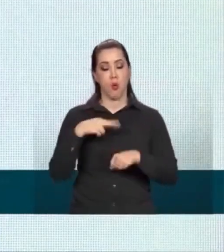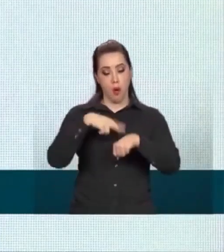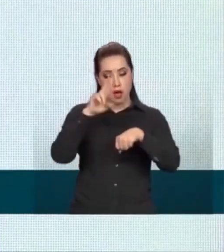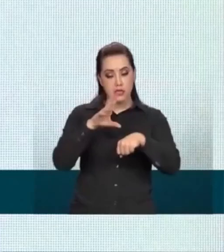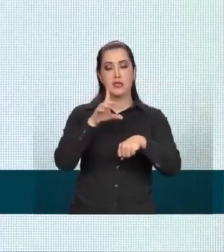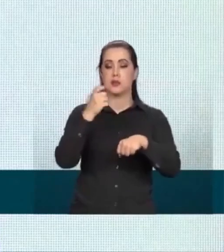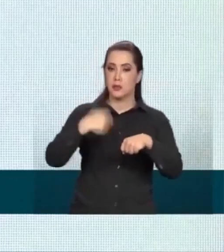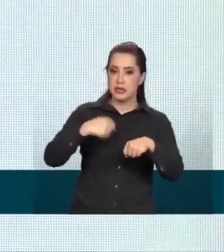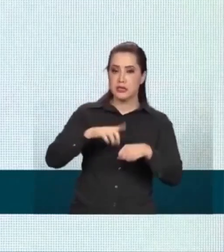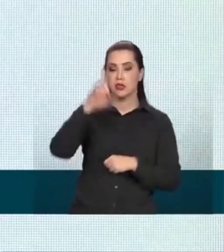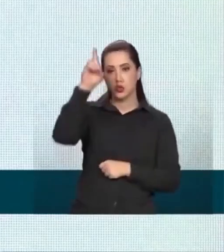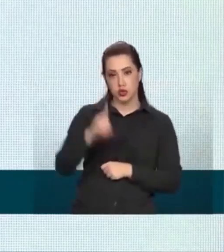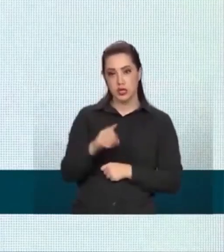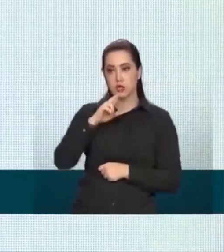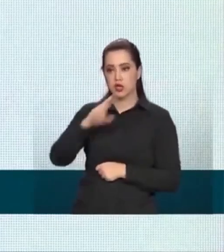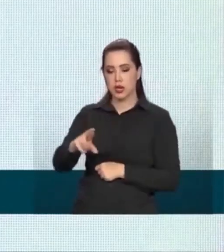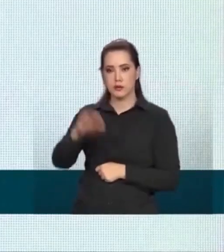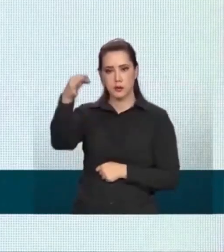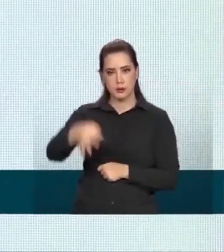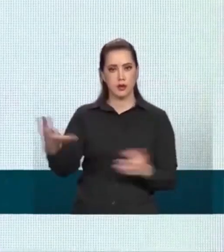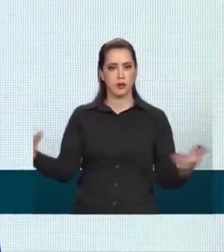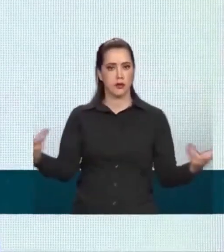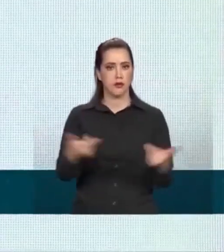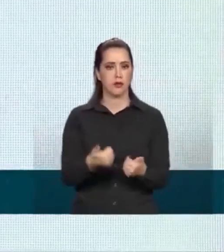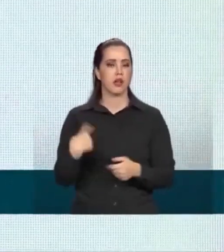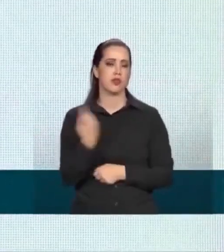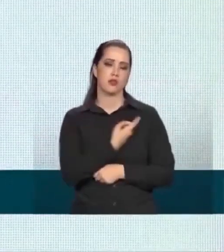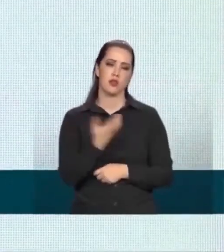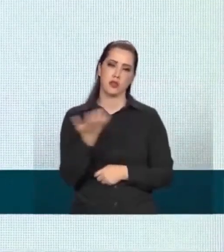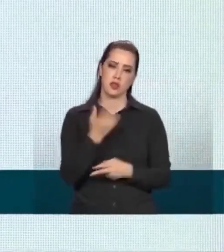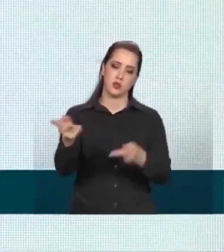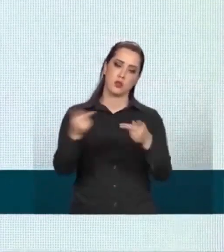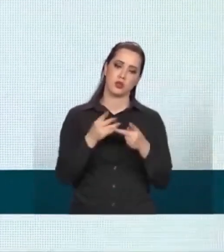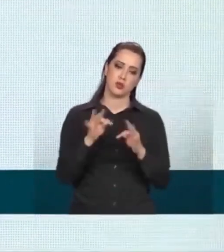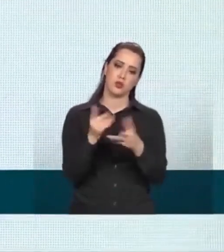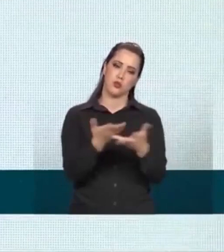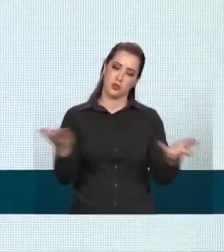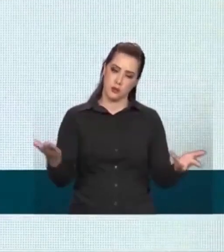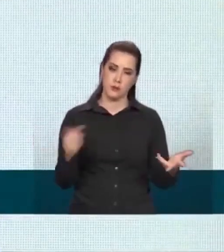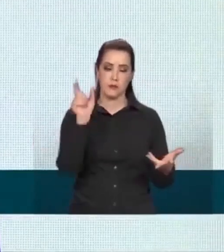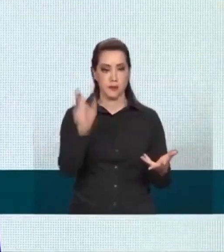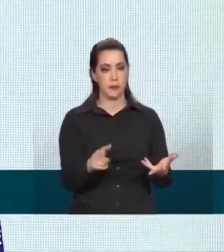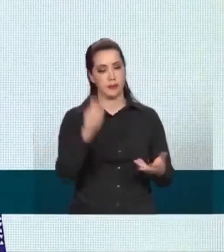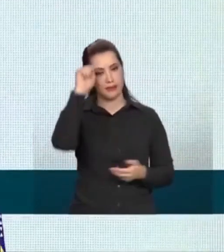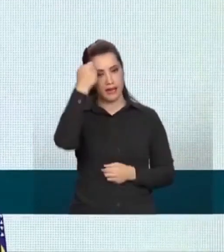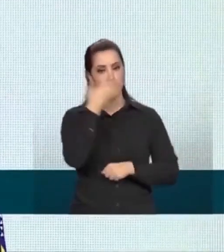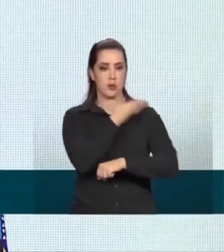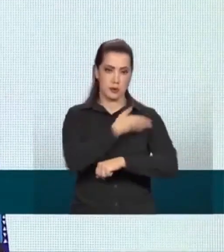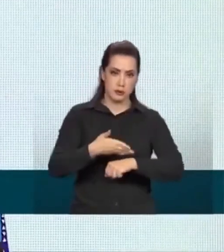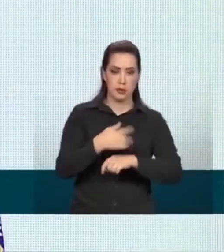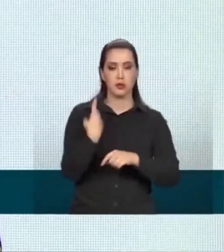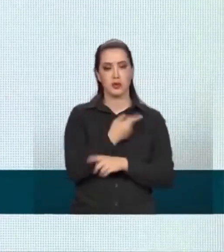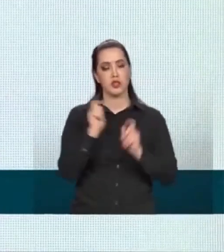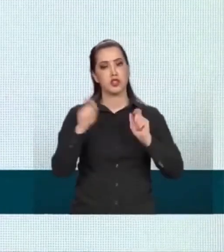de sua irmã e se comprometeu a construir Ministério transparente e aberto ao diálogo para o combate ao racismo